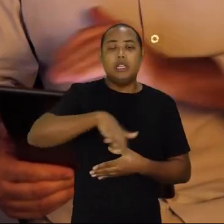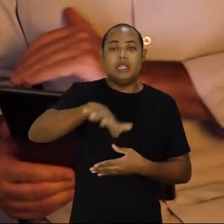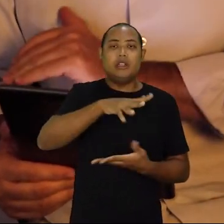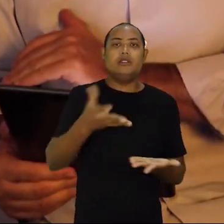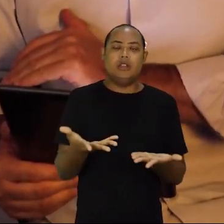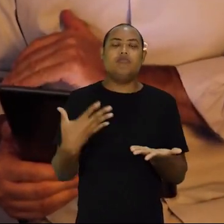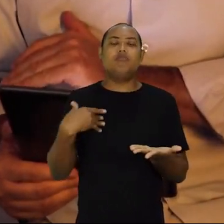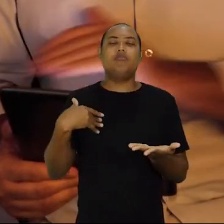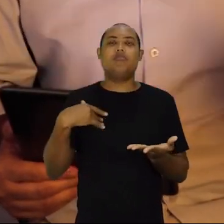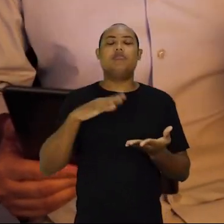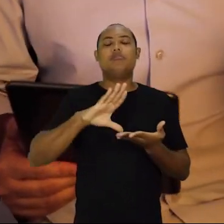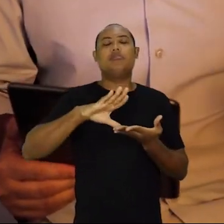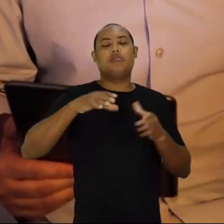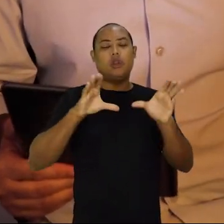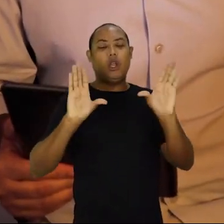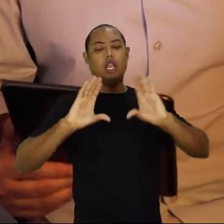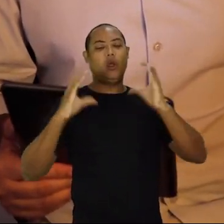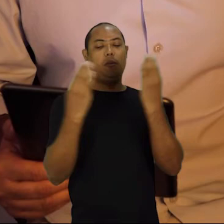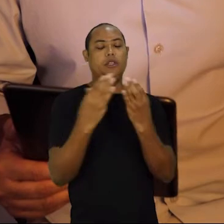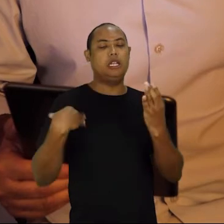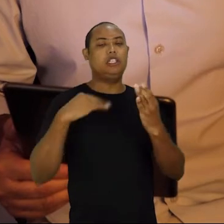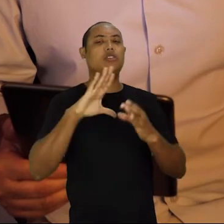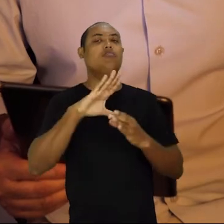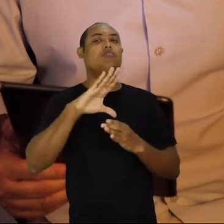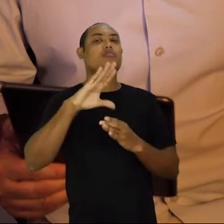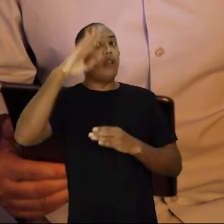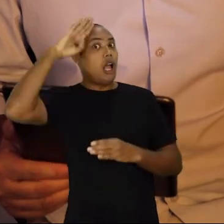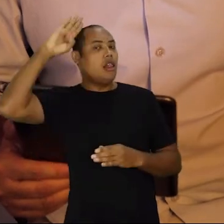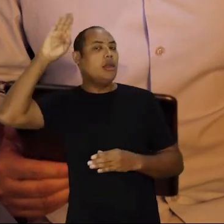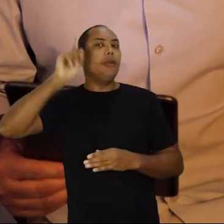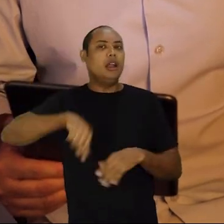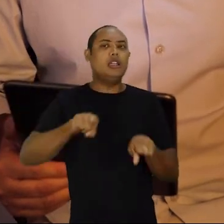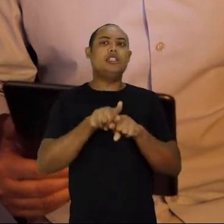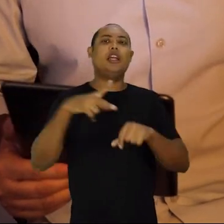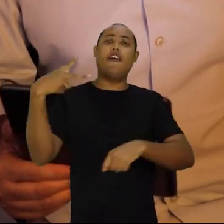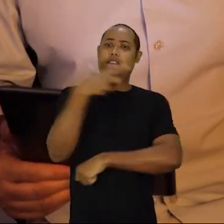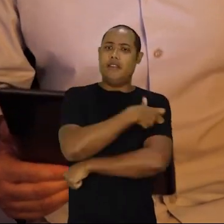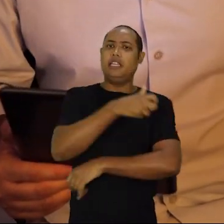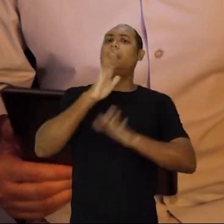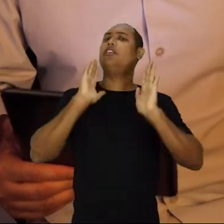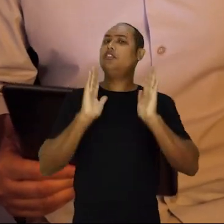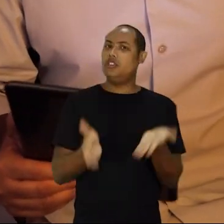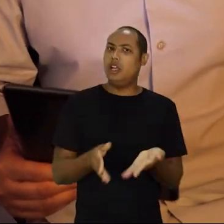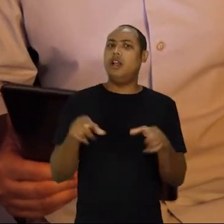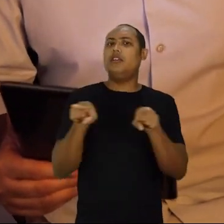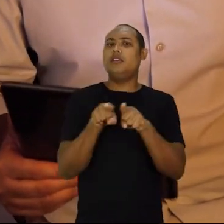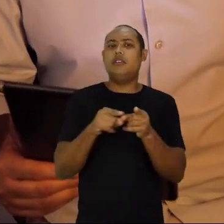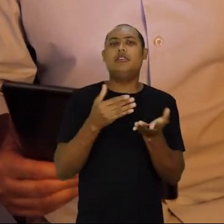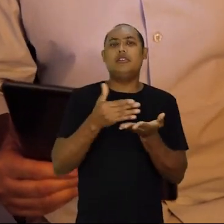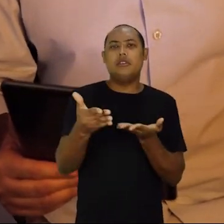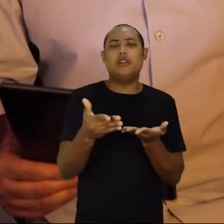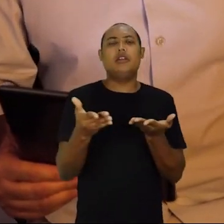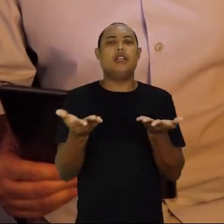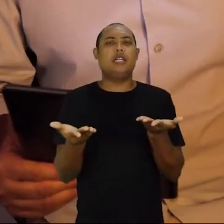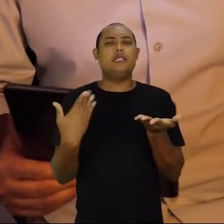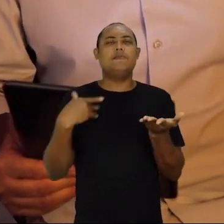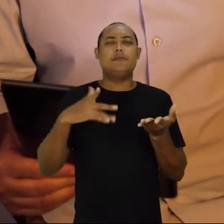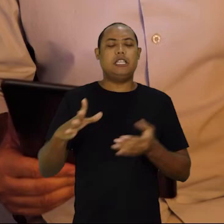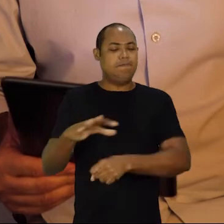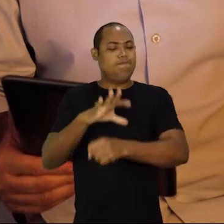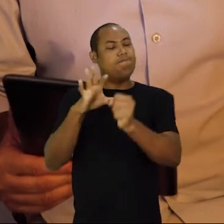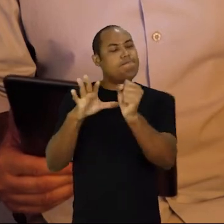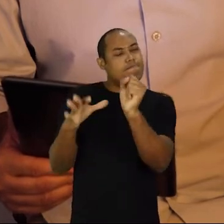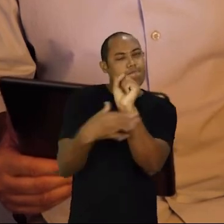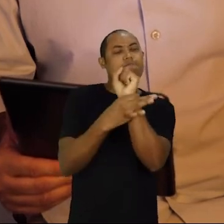relevante, que a grande maioria da nossa comunidade acadêmica ela se encontra nesse momento